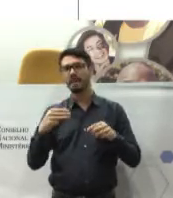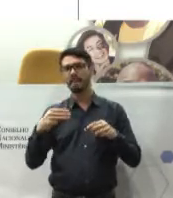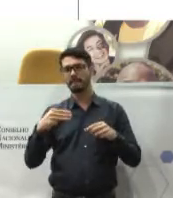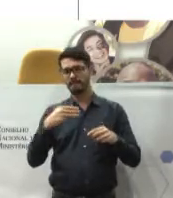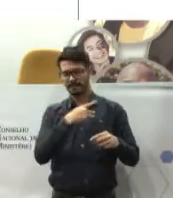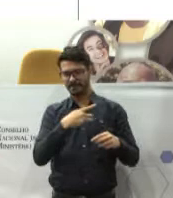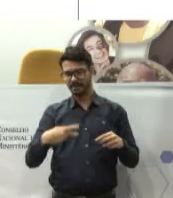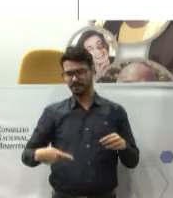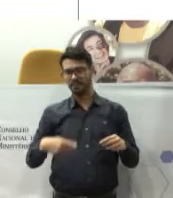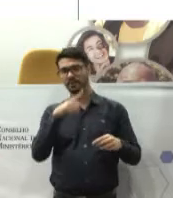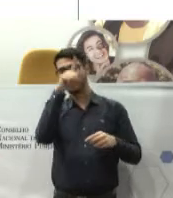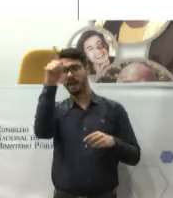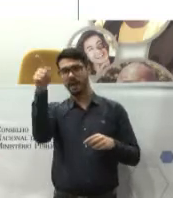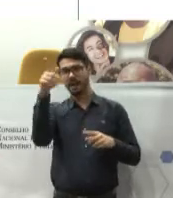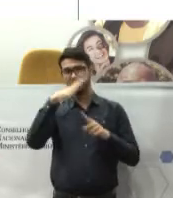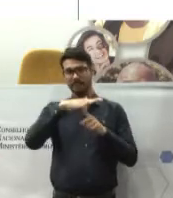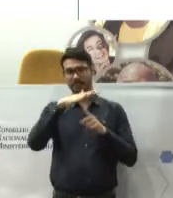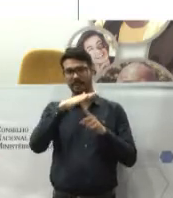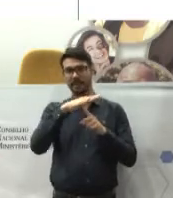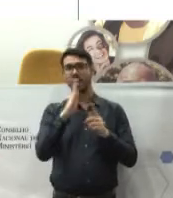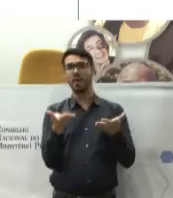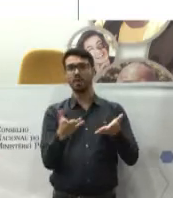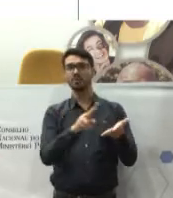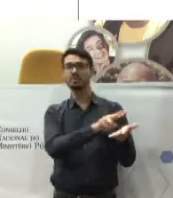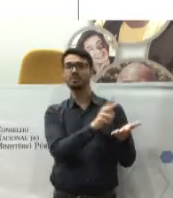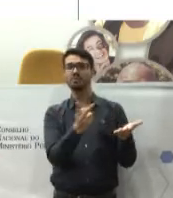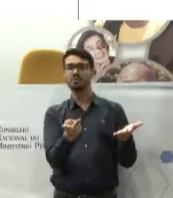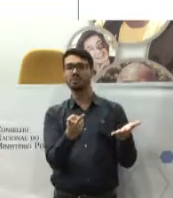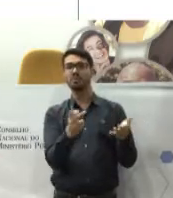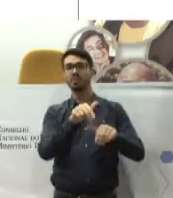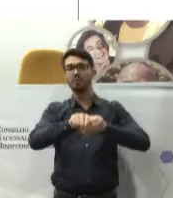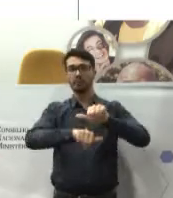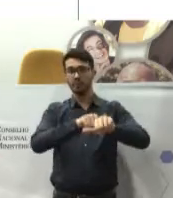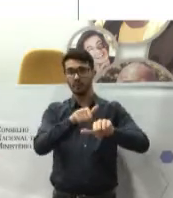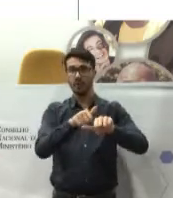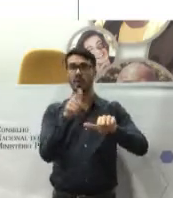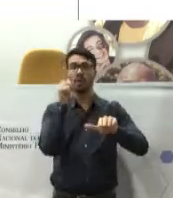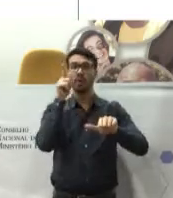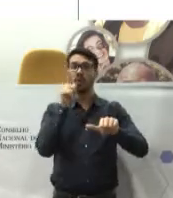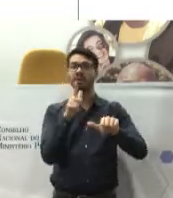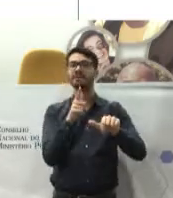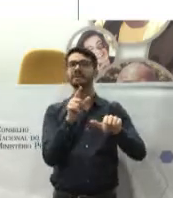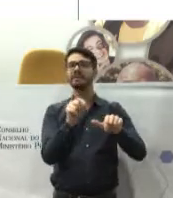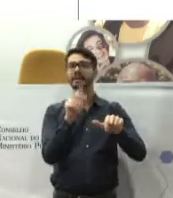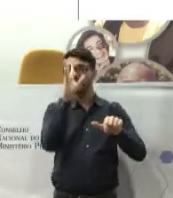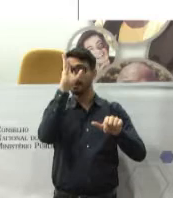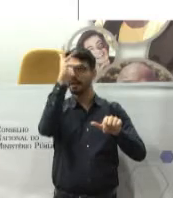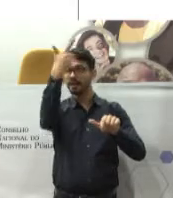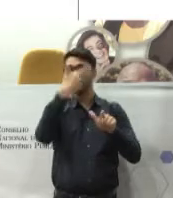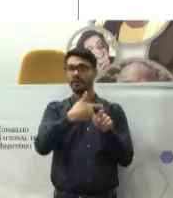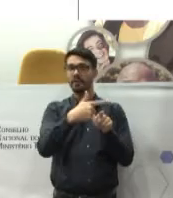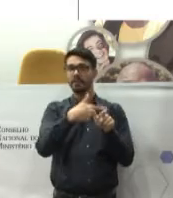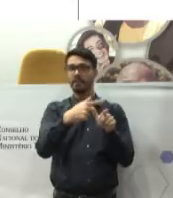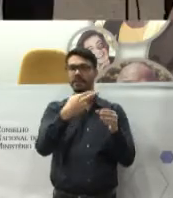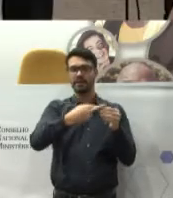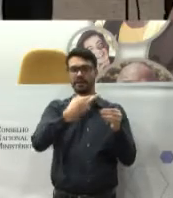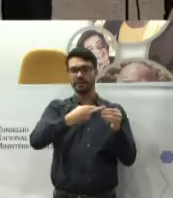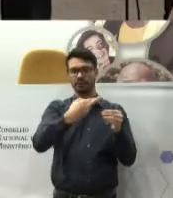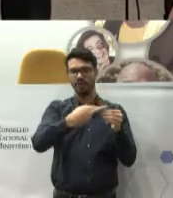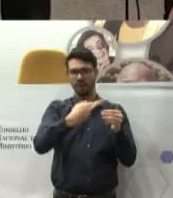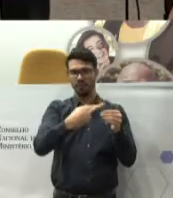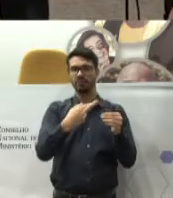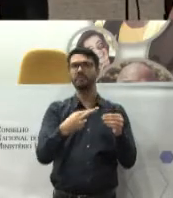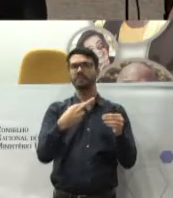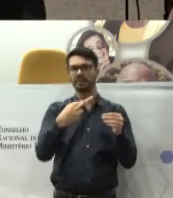menos no Paraná, isso está invertendo hoje, para atendermos às questões regionais. Aliás, a regionalização é